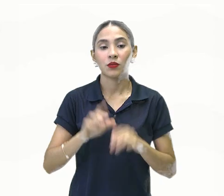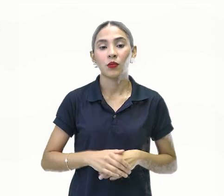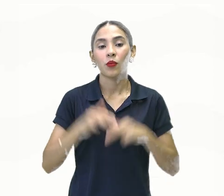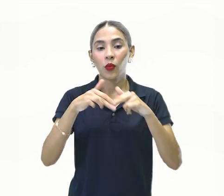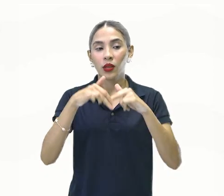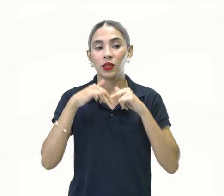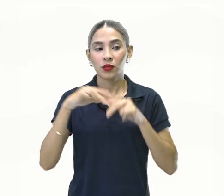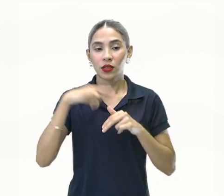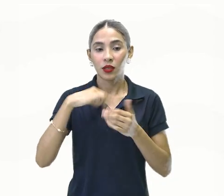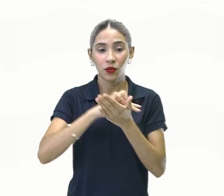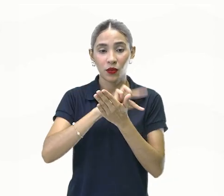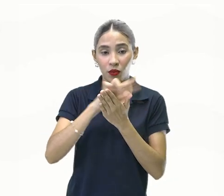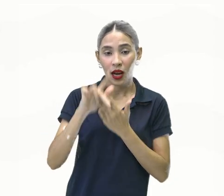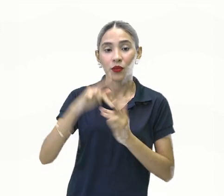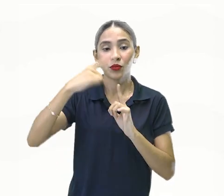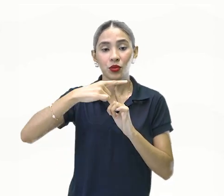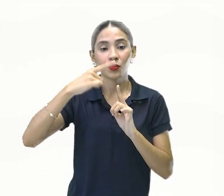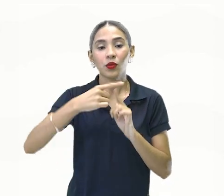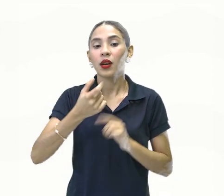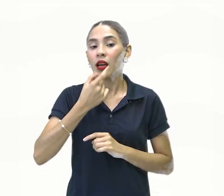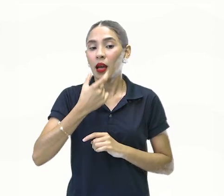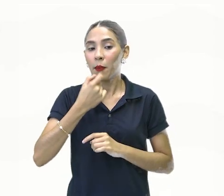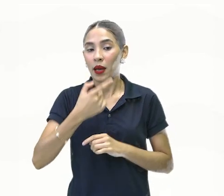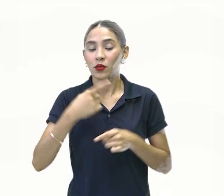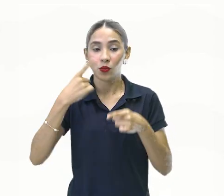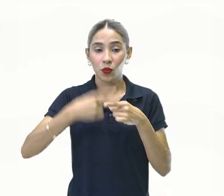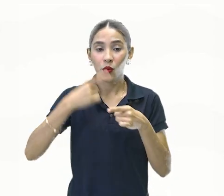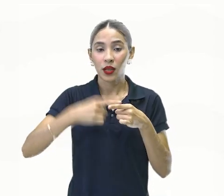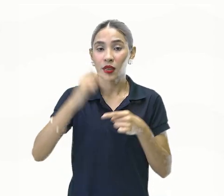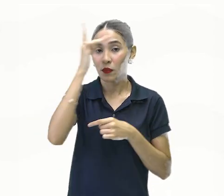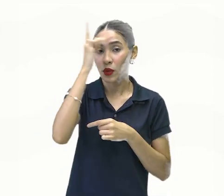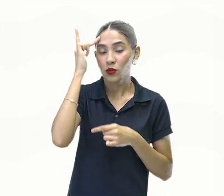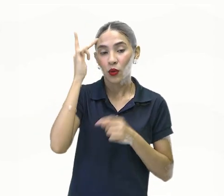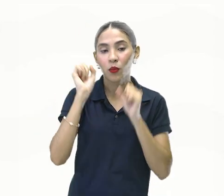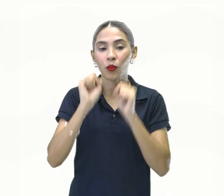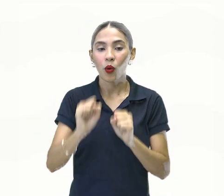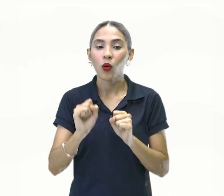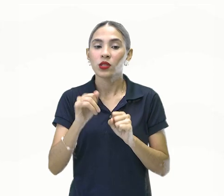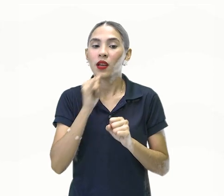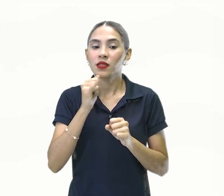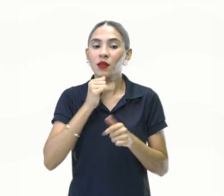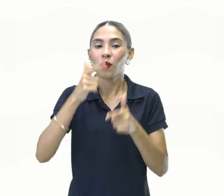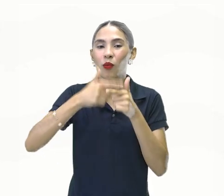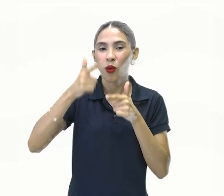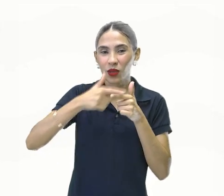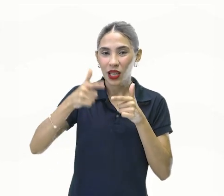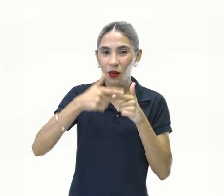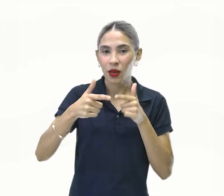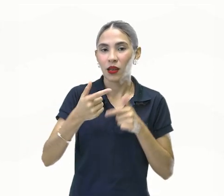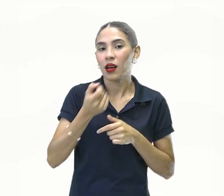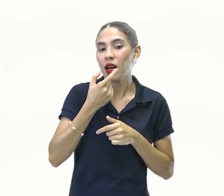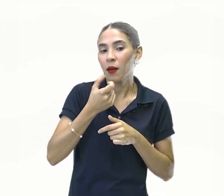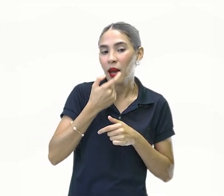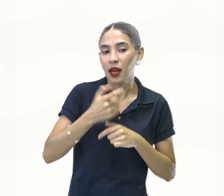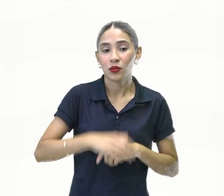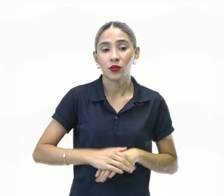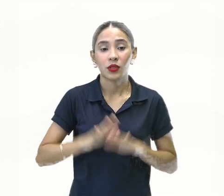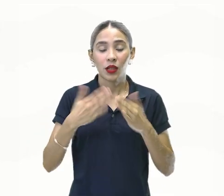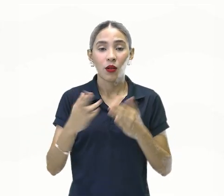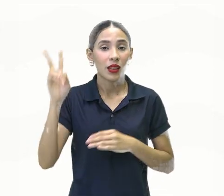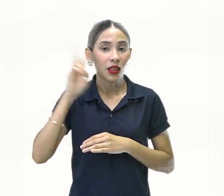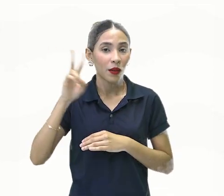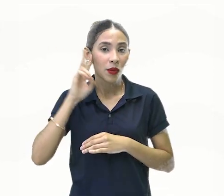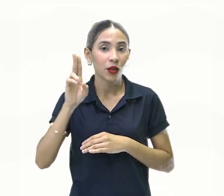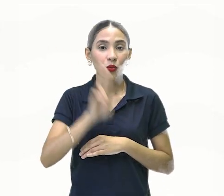isso tem vários tipos ali de analgésicos, porque eventualmente as pessoas podem ter alergia a um tipo deles, tá? Lembrando que